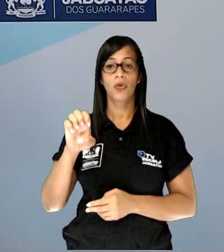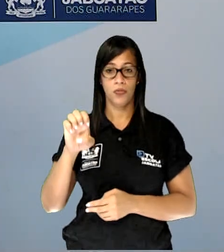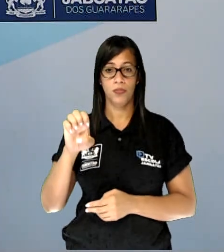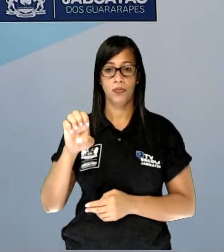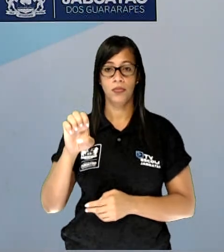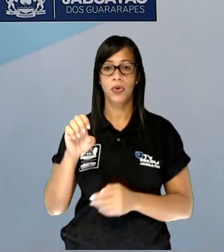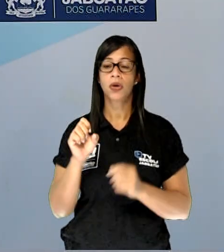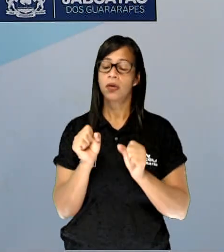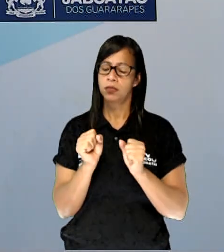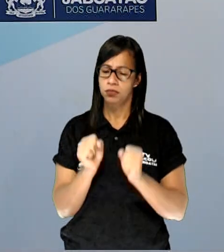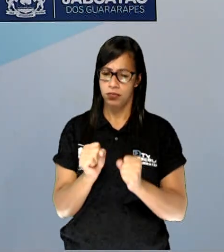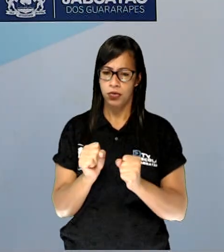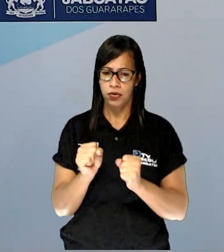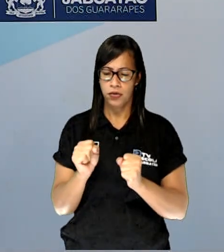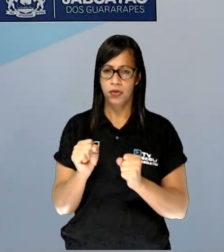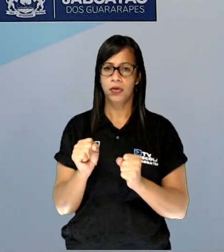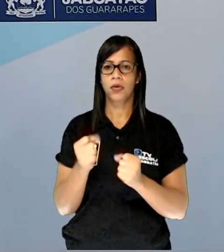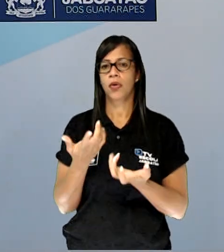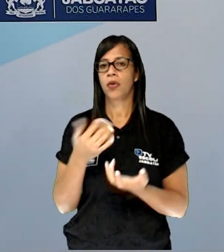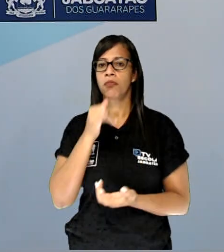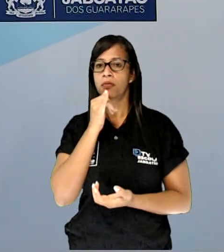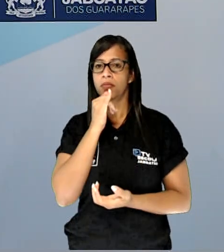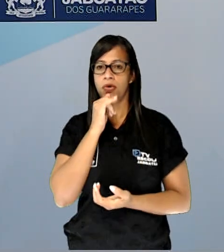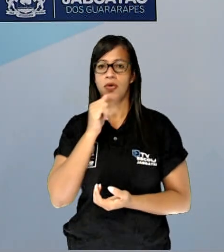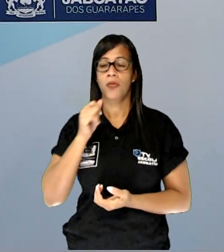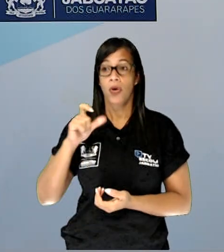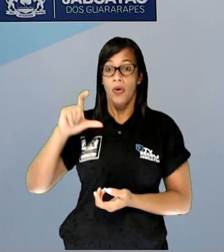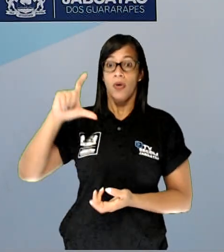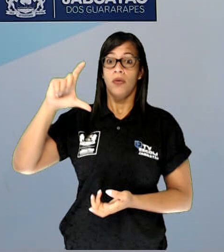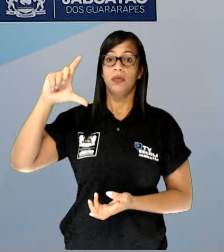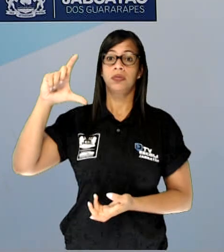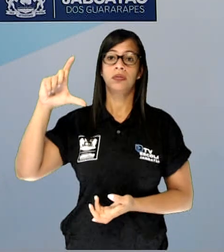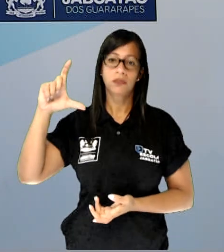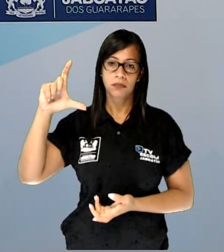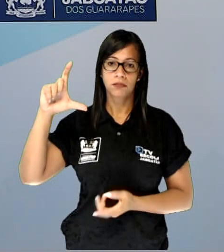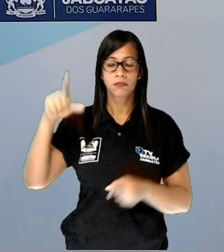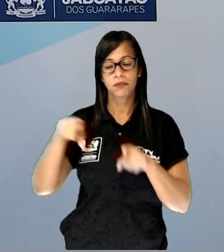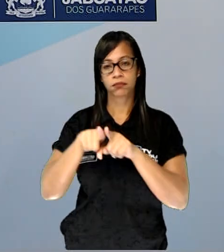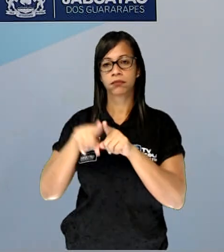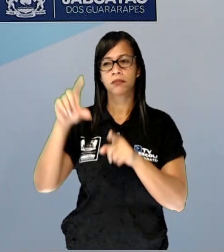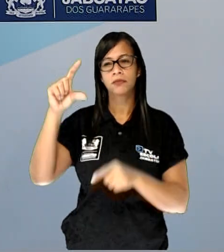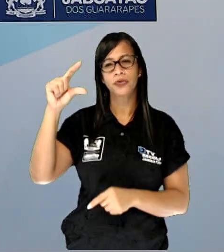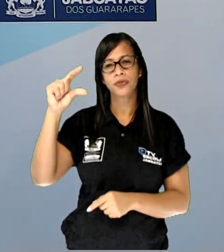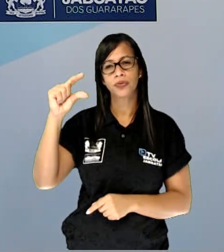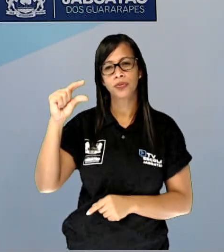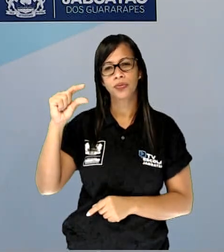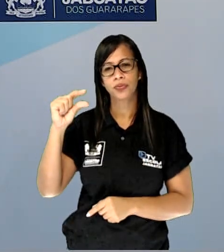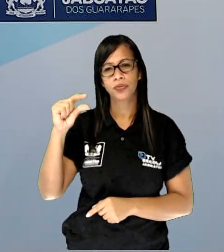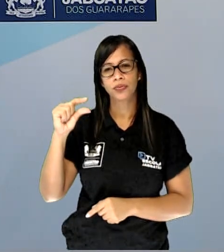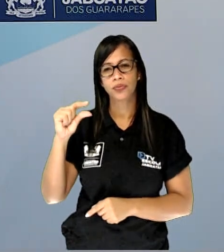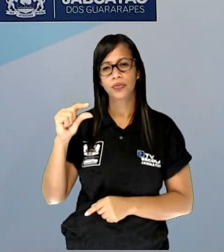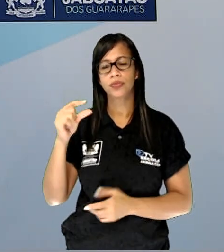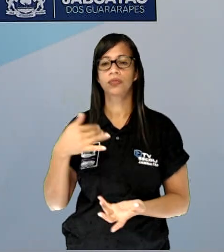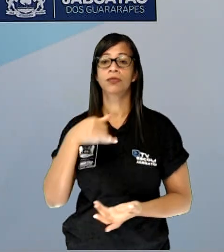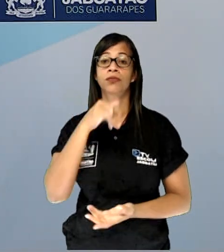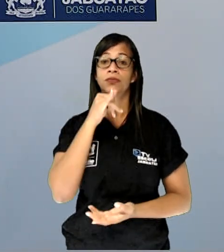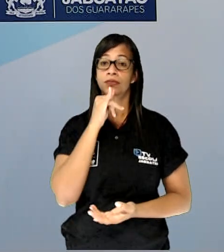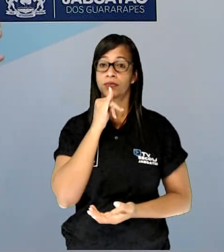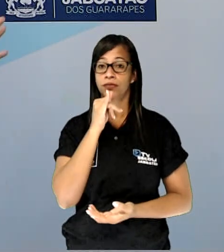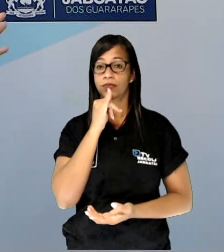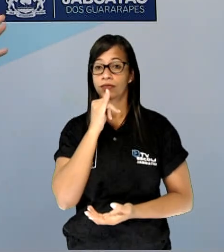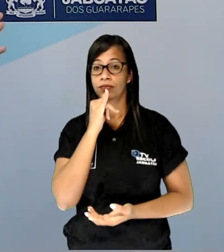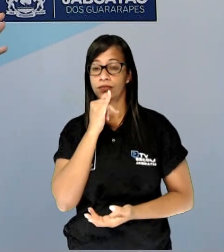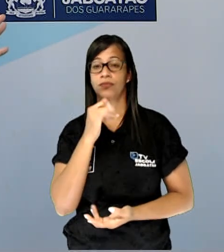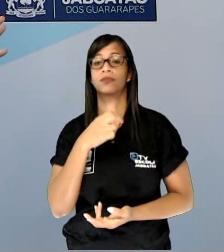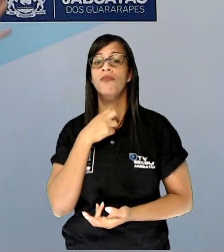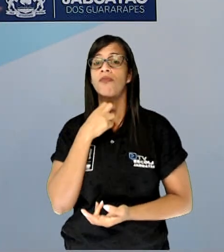ser baixo, não é? Por exemplo, o volume do meu som, não é, da minha voz,